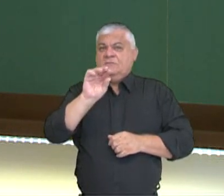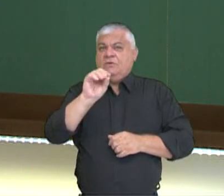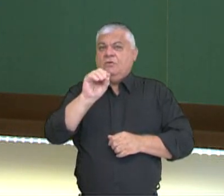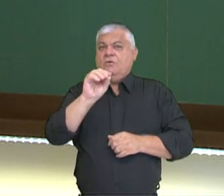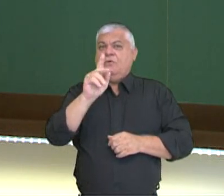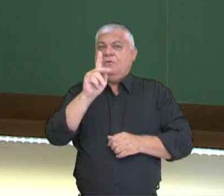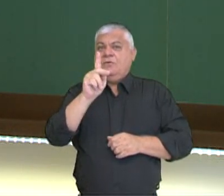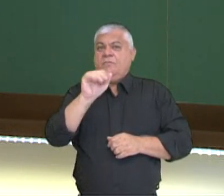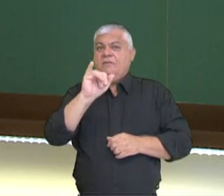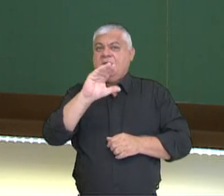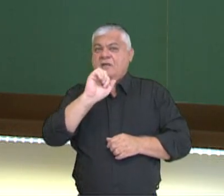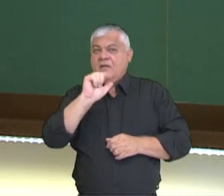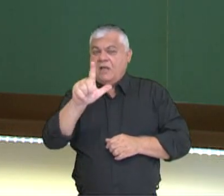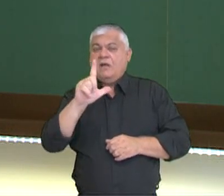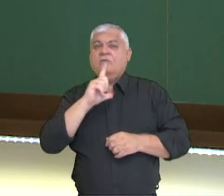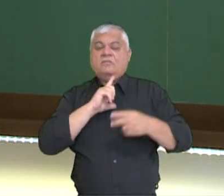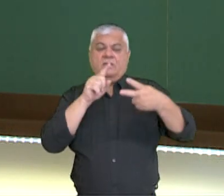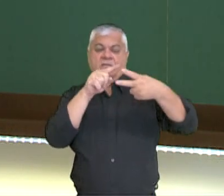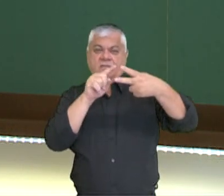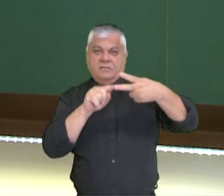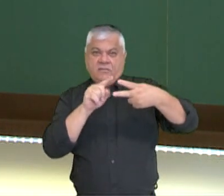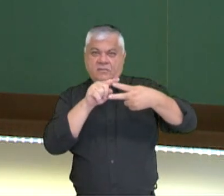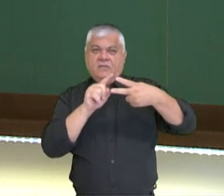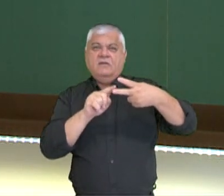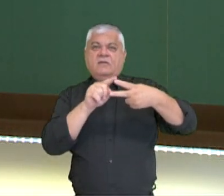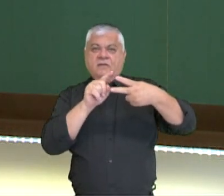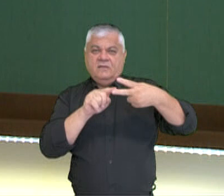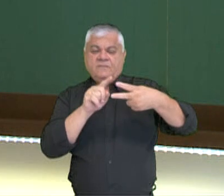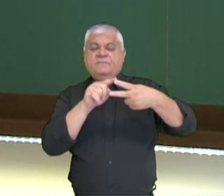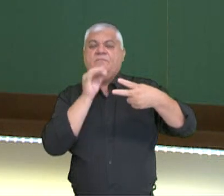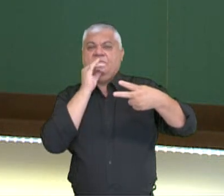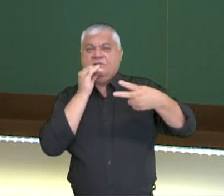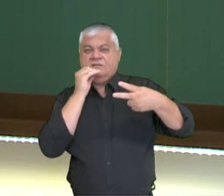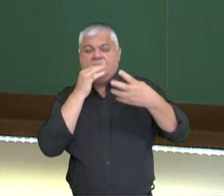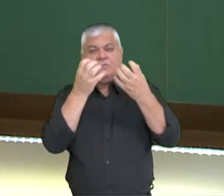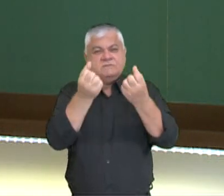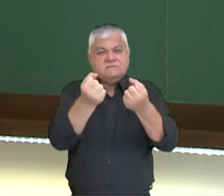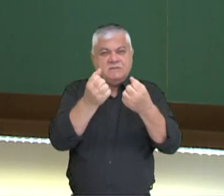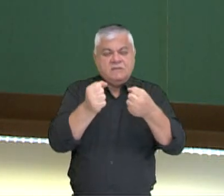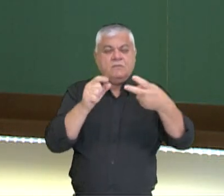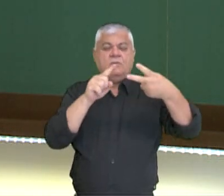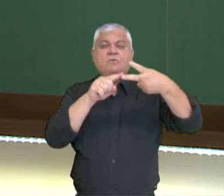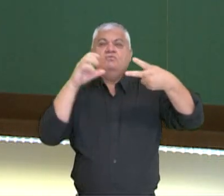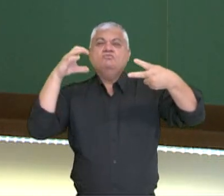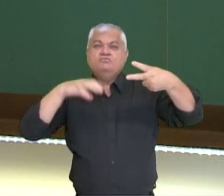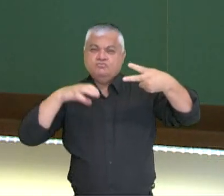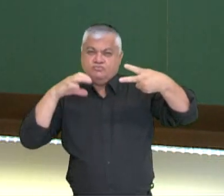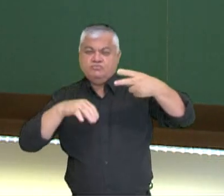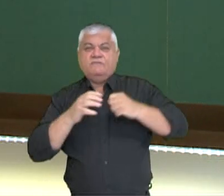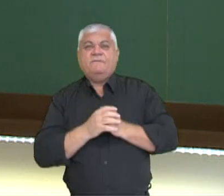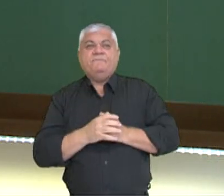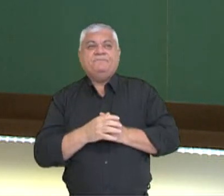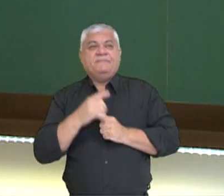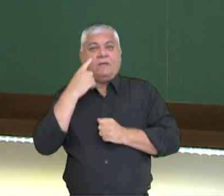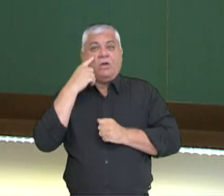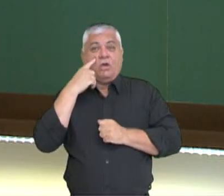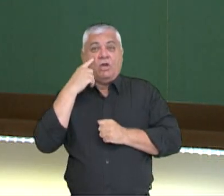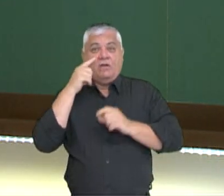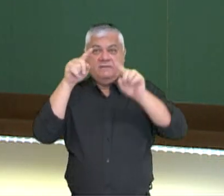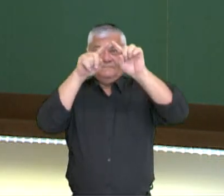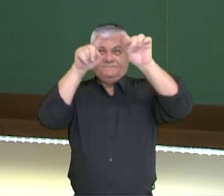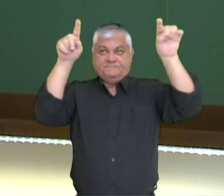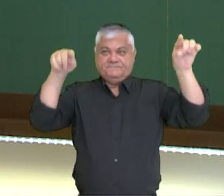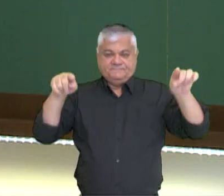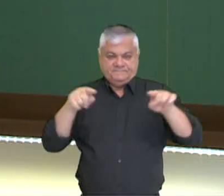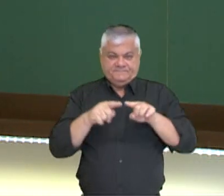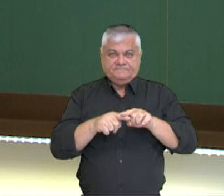lá das duas estações bem definidas, né? Sendo uma seca e outra chuvosa. E aqui nós temos um